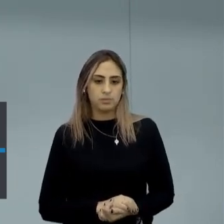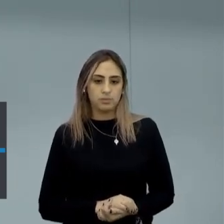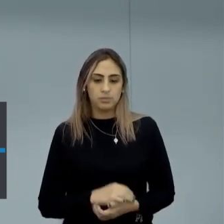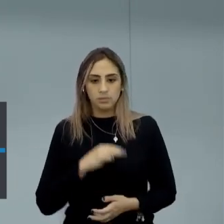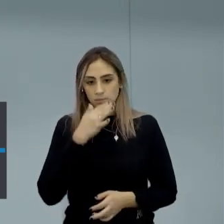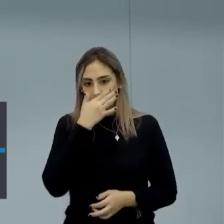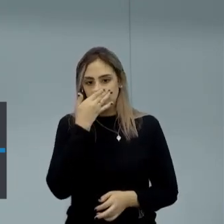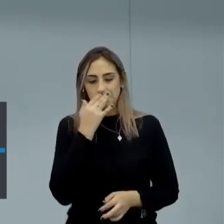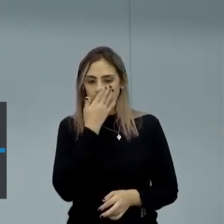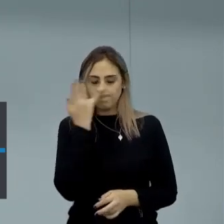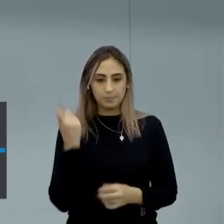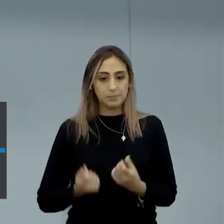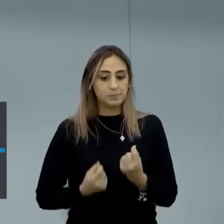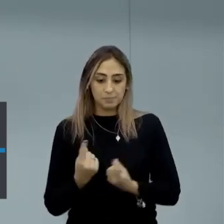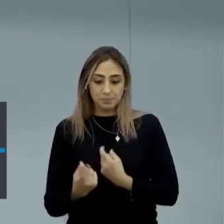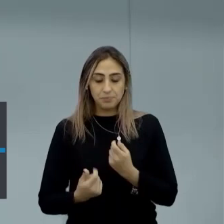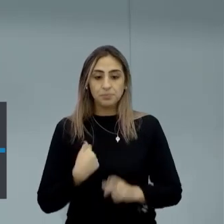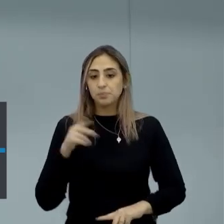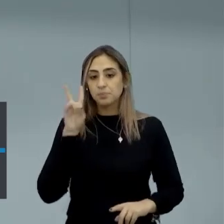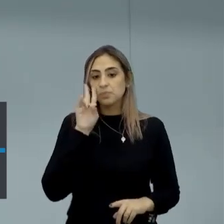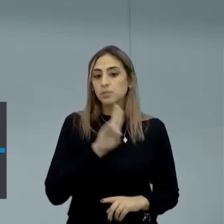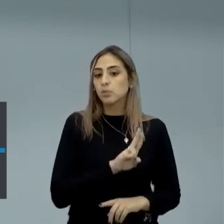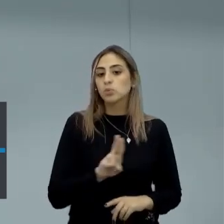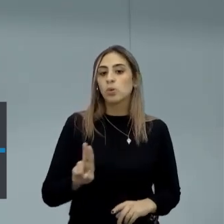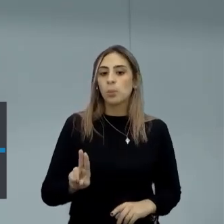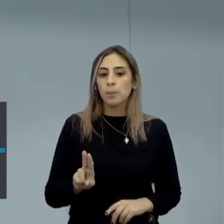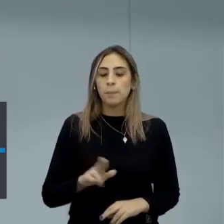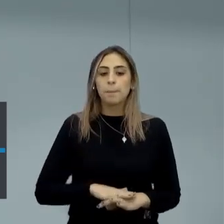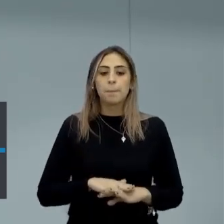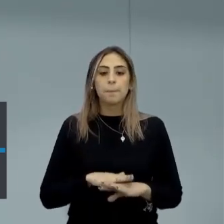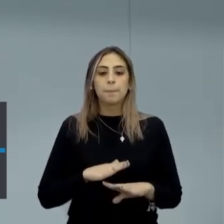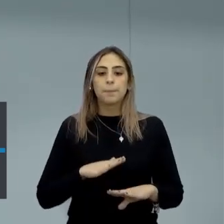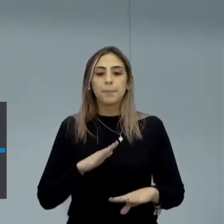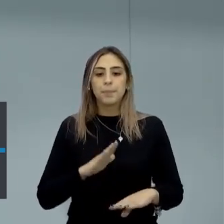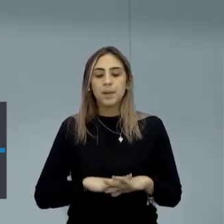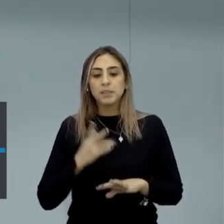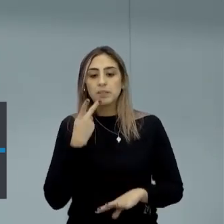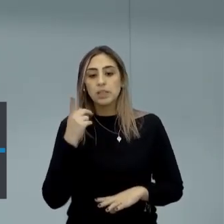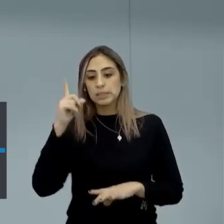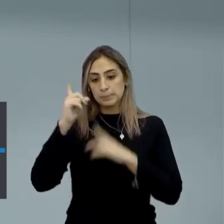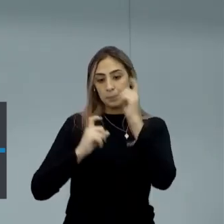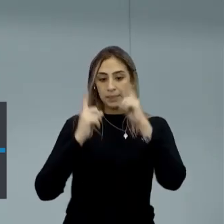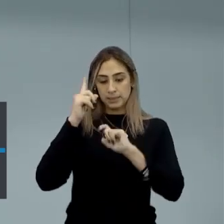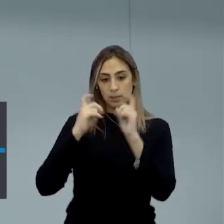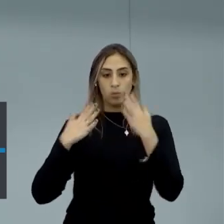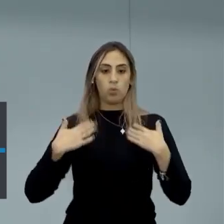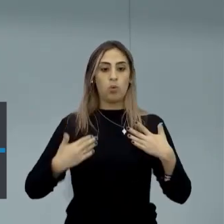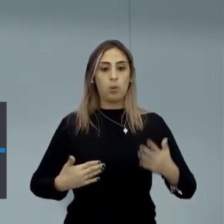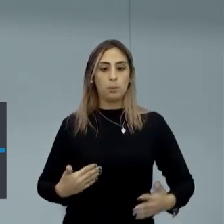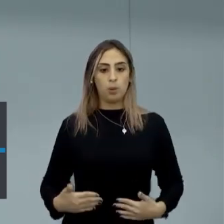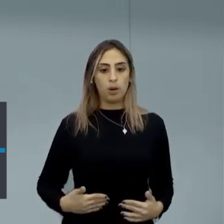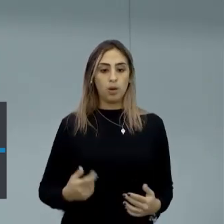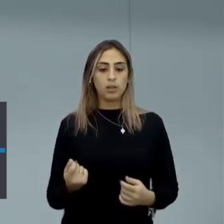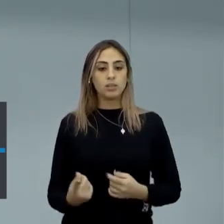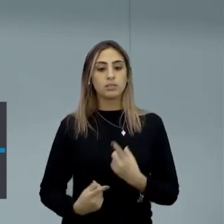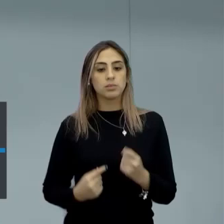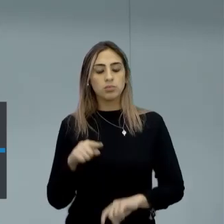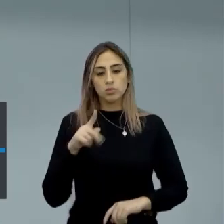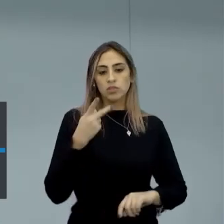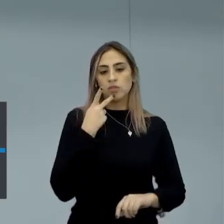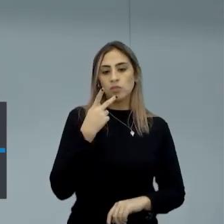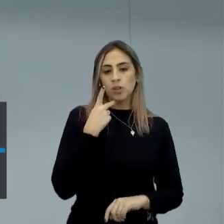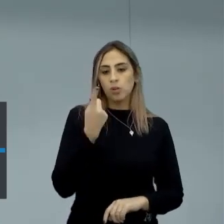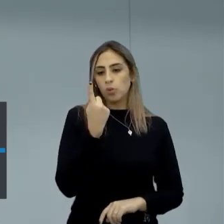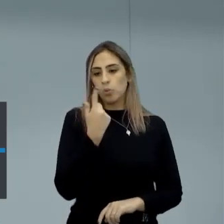Às vezes eu não lembro os nomes, né? Mas falando de expressão corporal, muitas vezes, e você falou de um